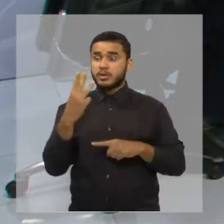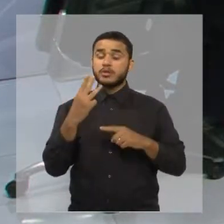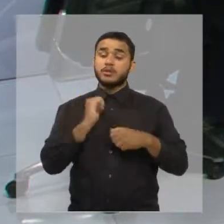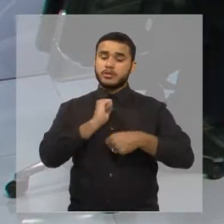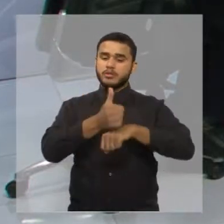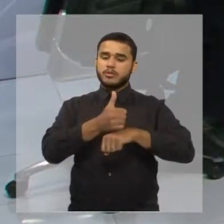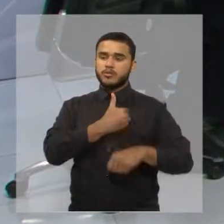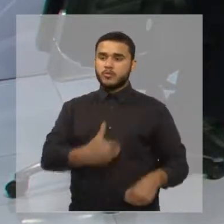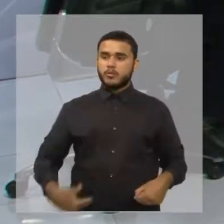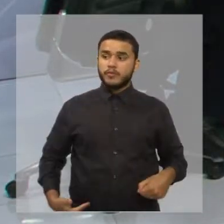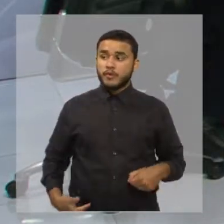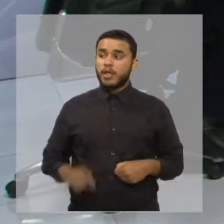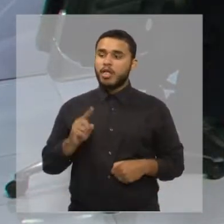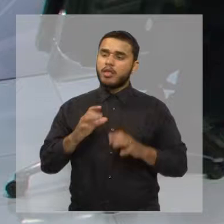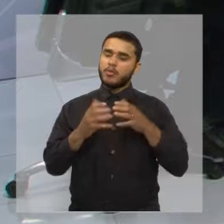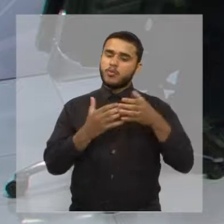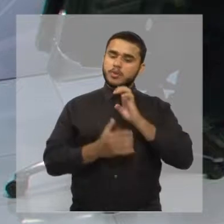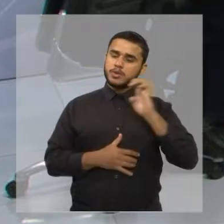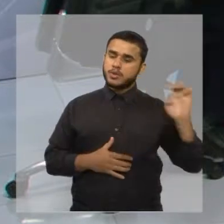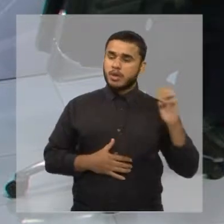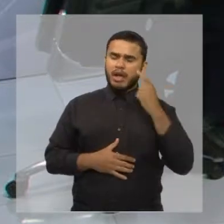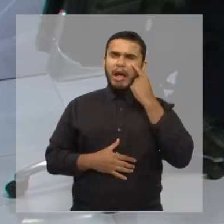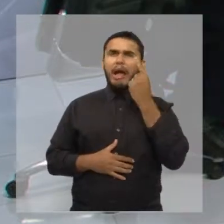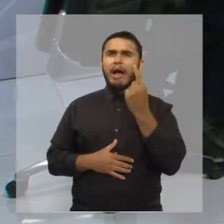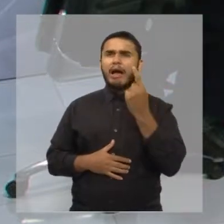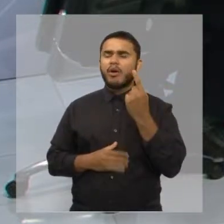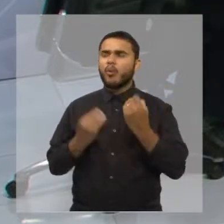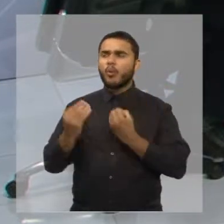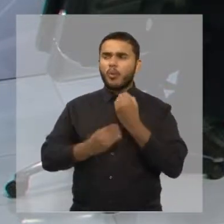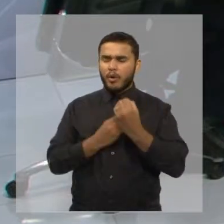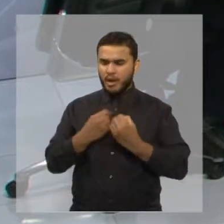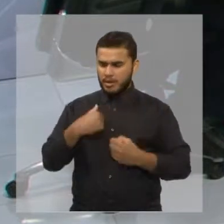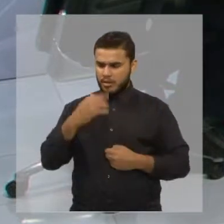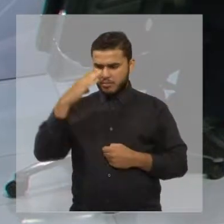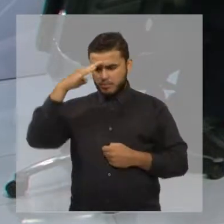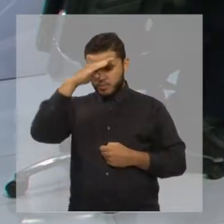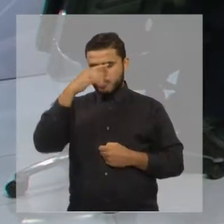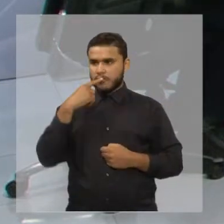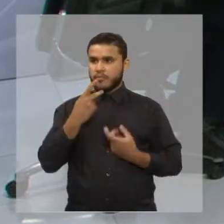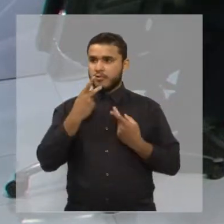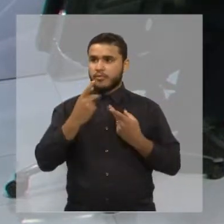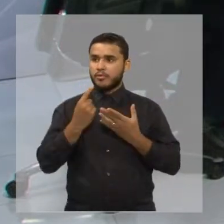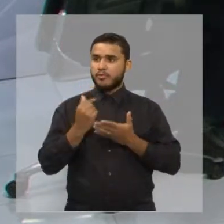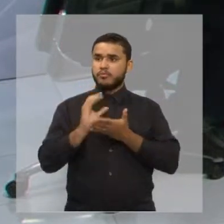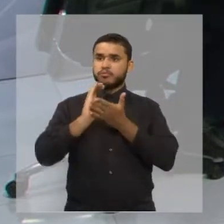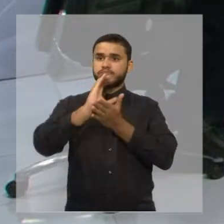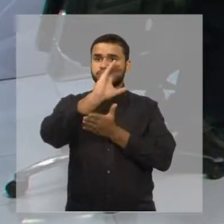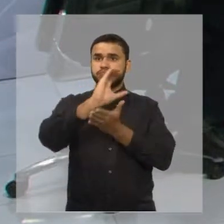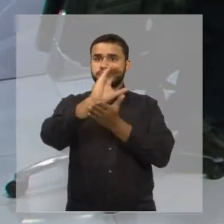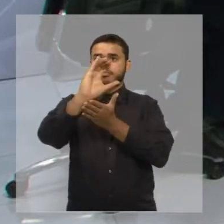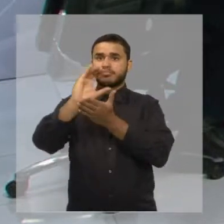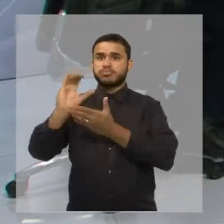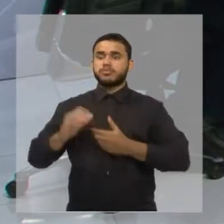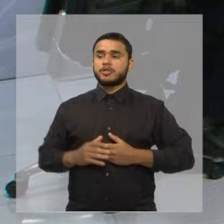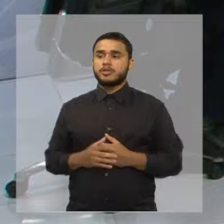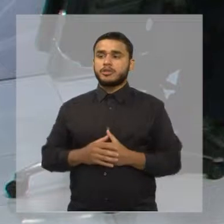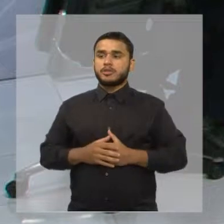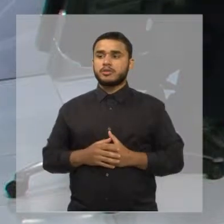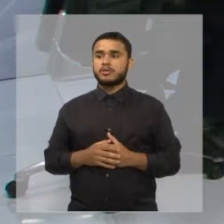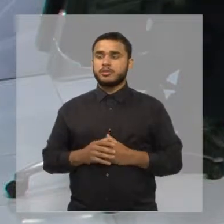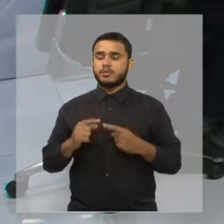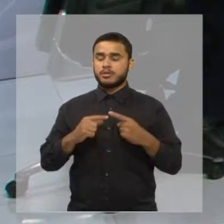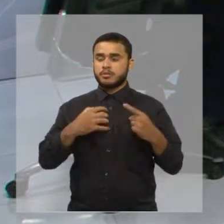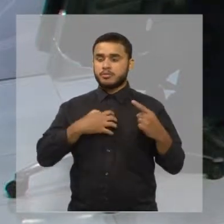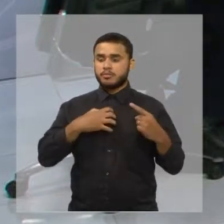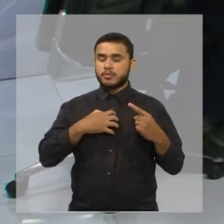E, independentemente disso, a eleição legítima do presidente, eu quero só colocar exclui o governador da Bahia também? Não, a Bahia, o